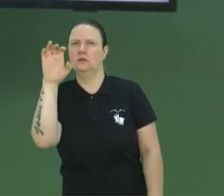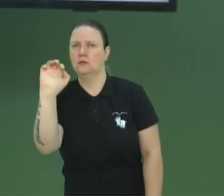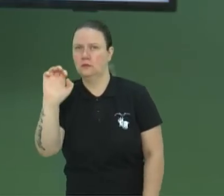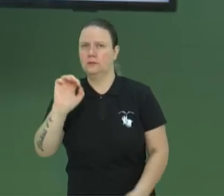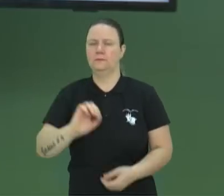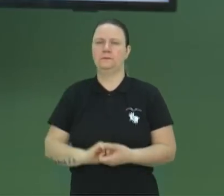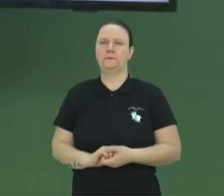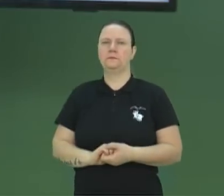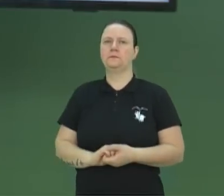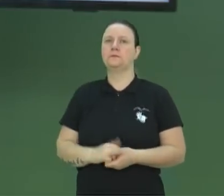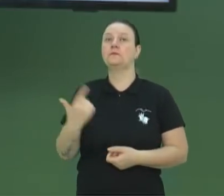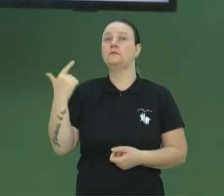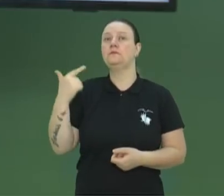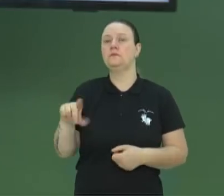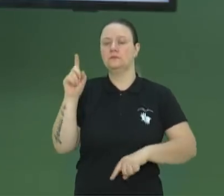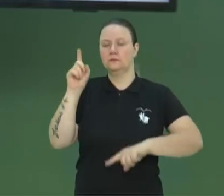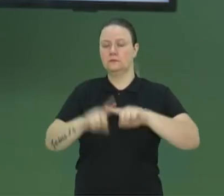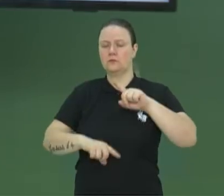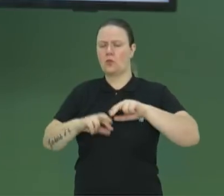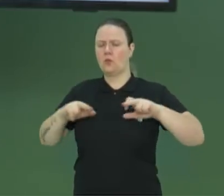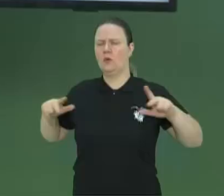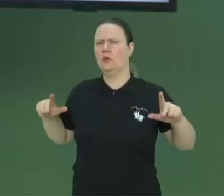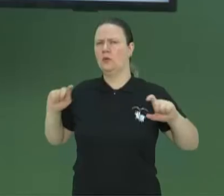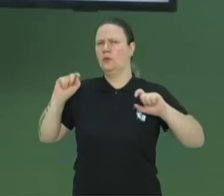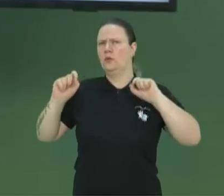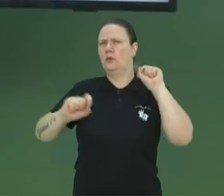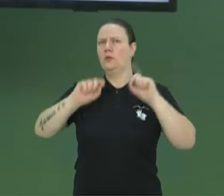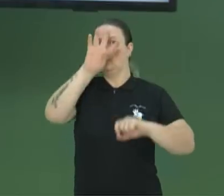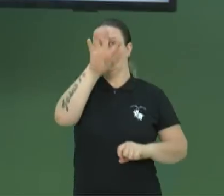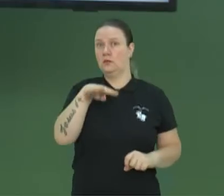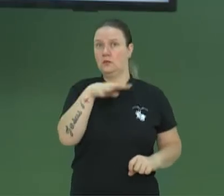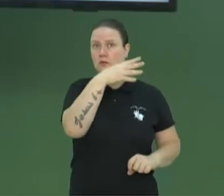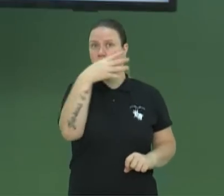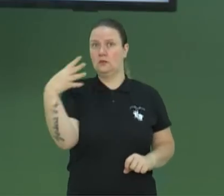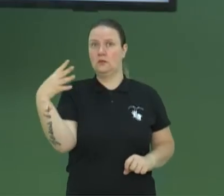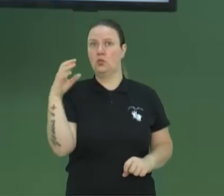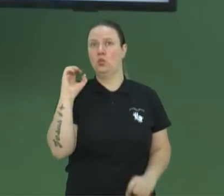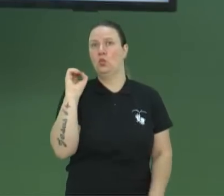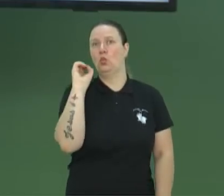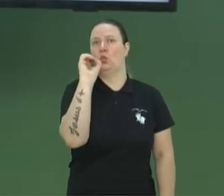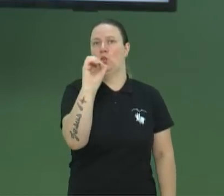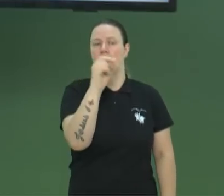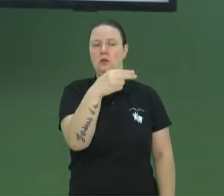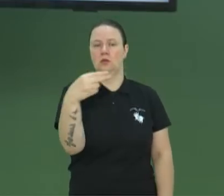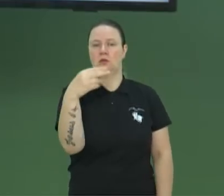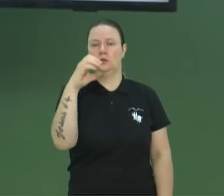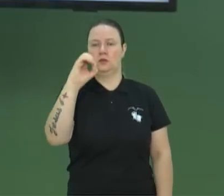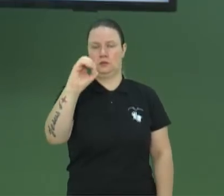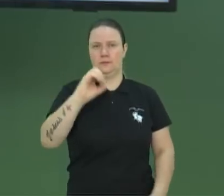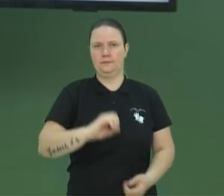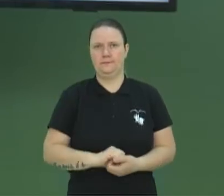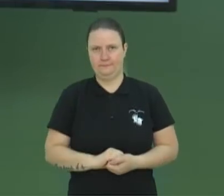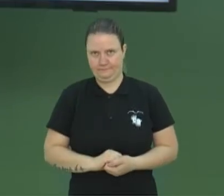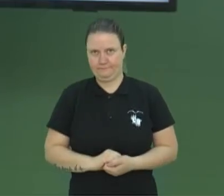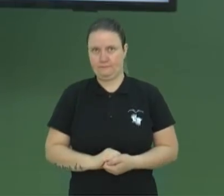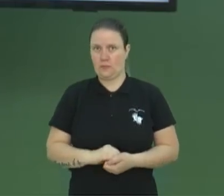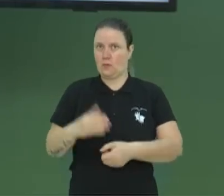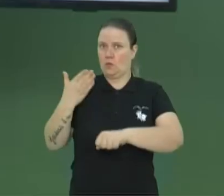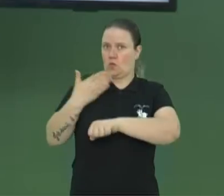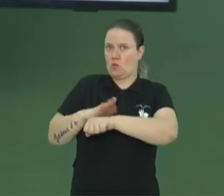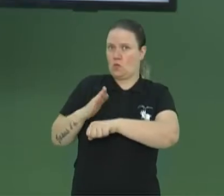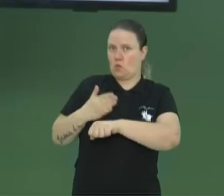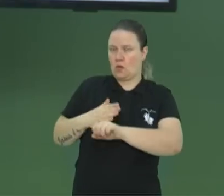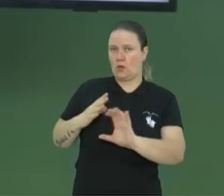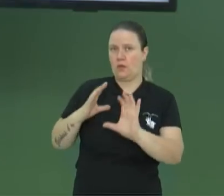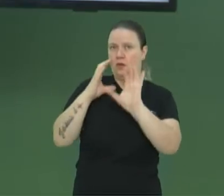diagonais não, né? Os outros elementos da matriz são nulos, são igual a 0. Então, igualei a 0, apliquei aqui a